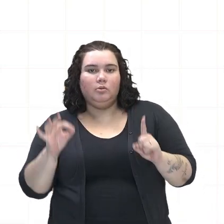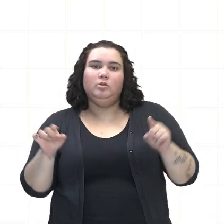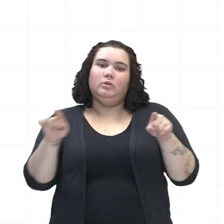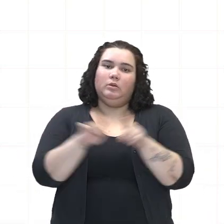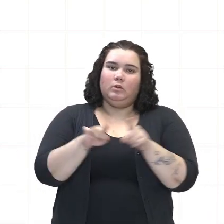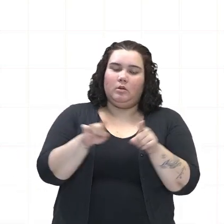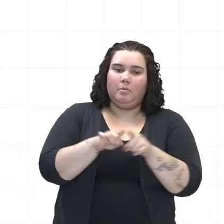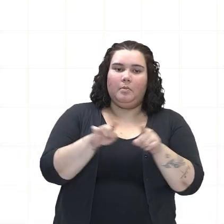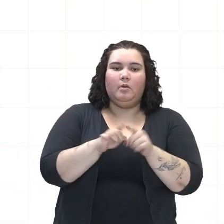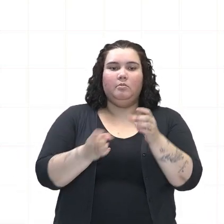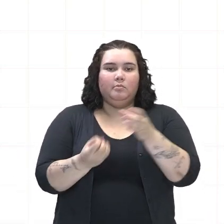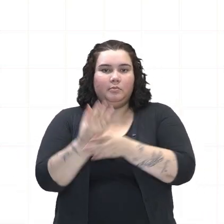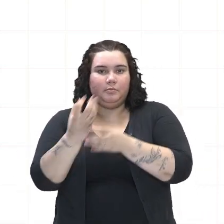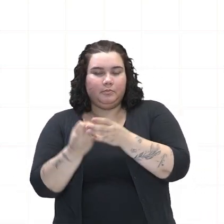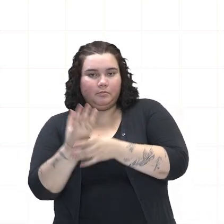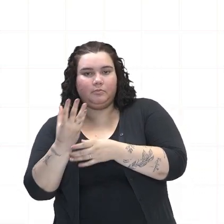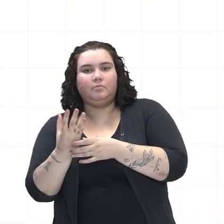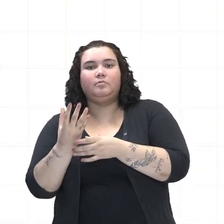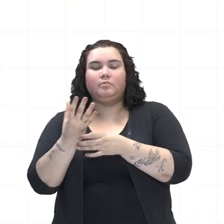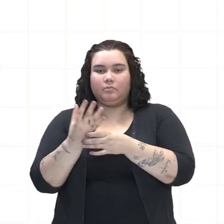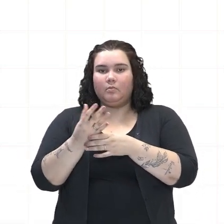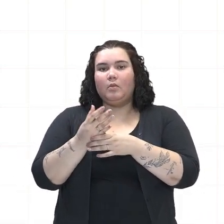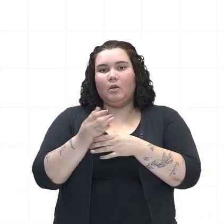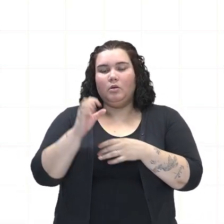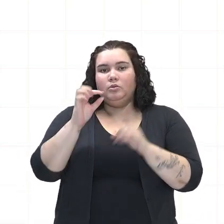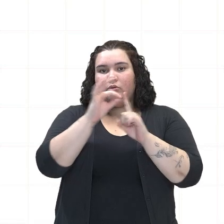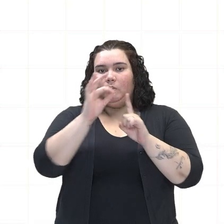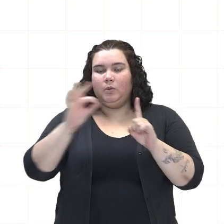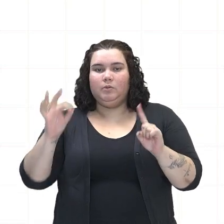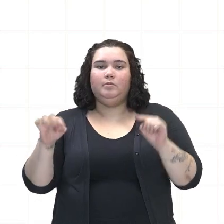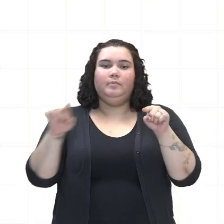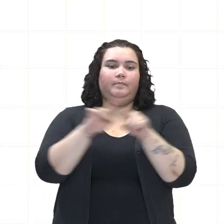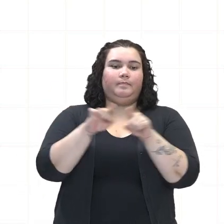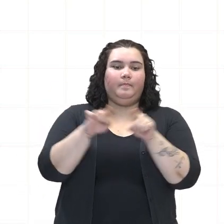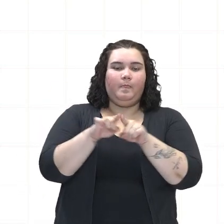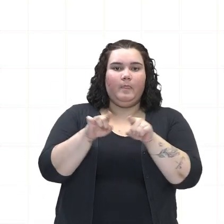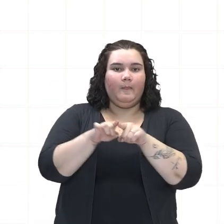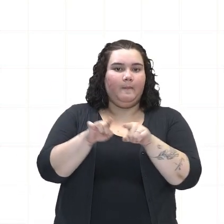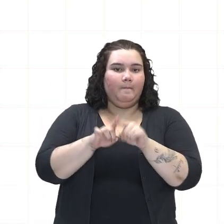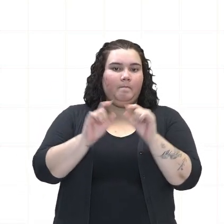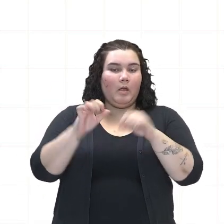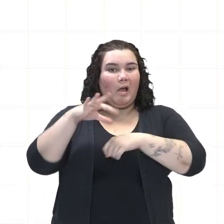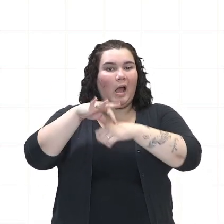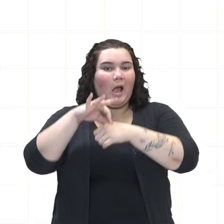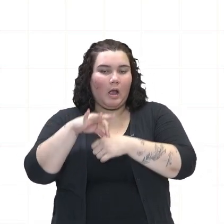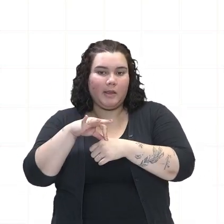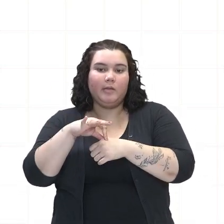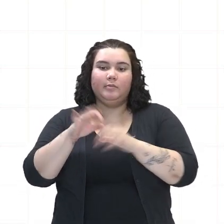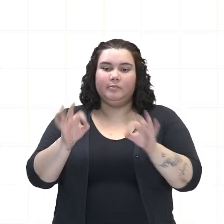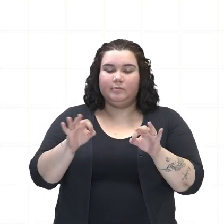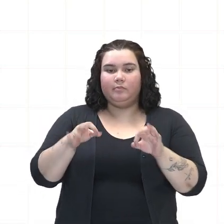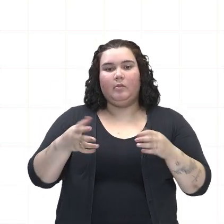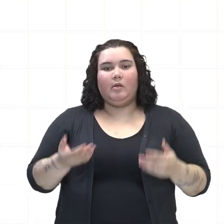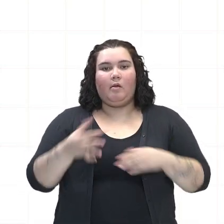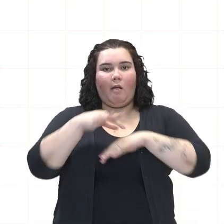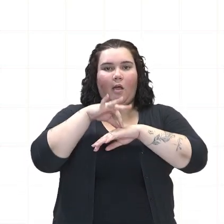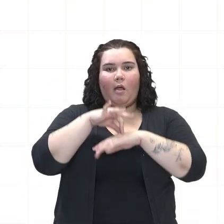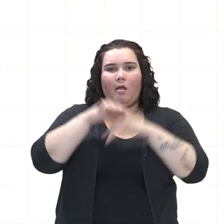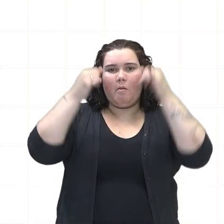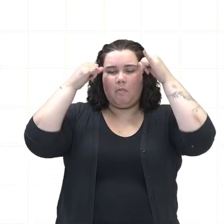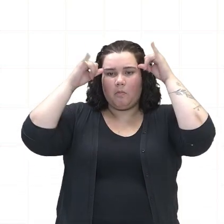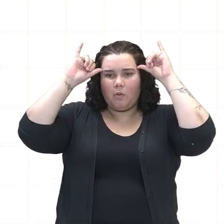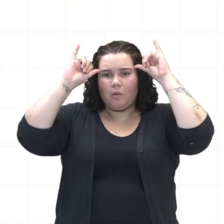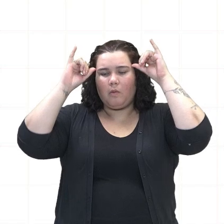consome ali, produz, né, na verdade, produz bastante soja e bastante carne, né, as carnes de boi, de